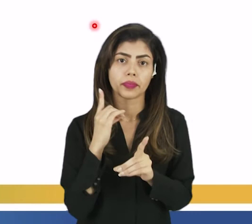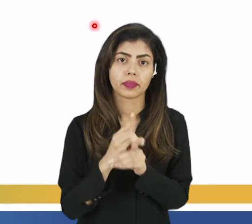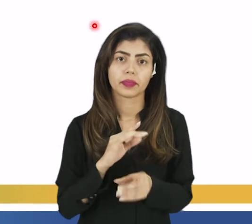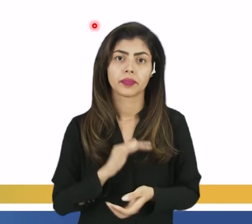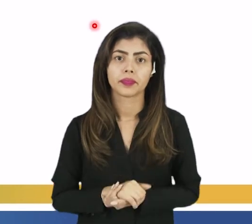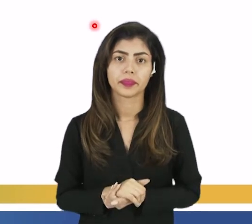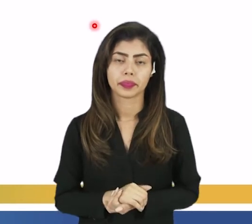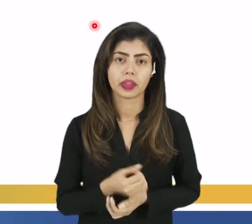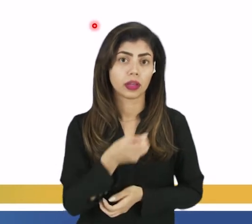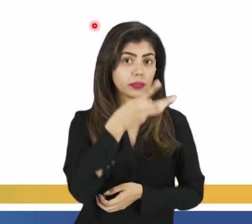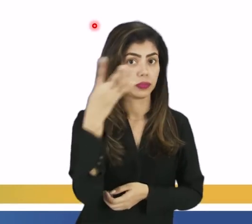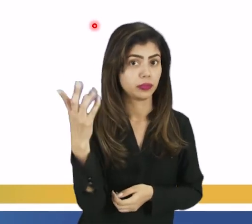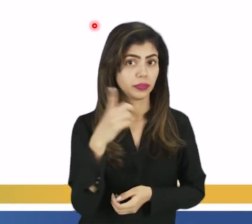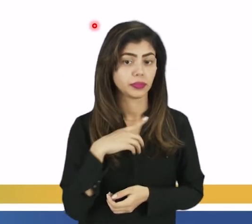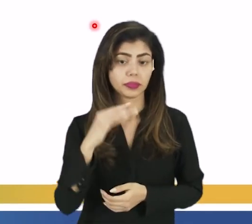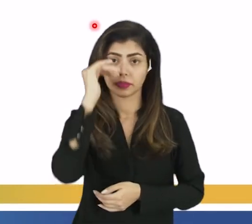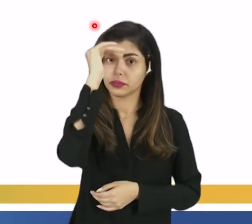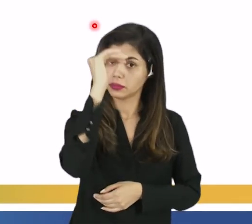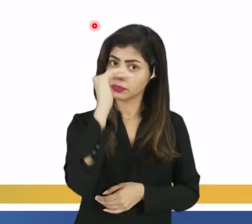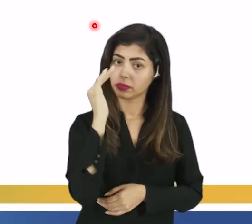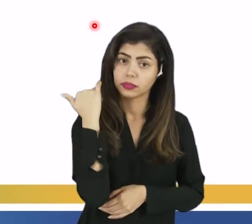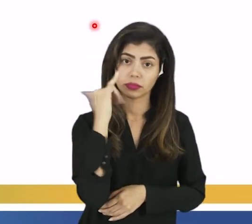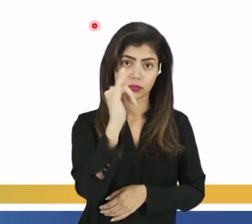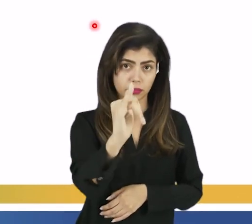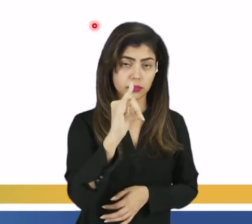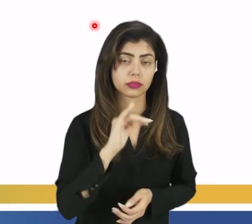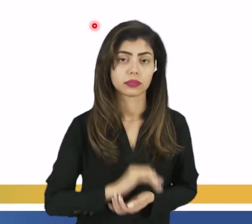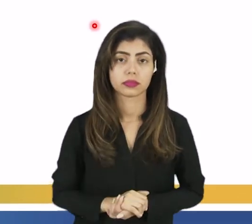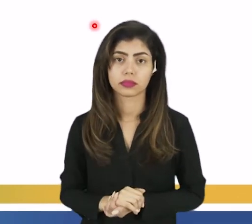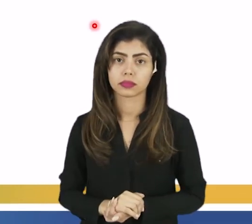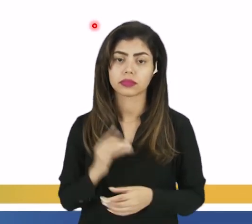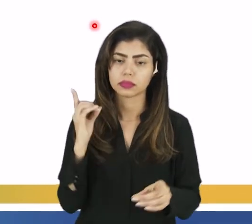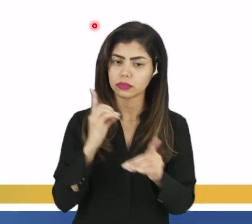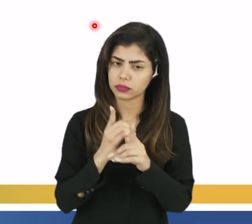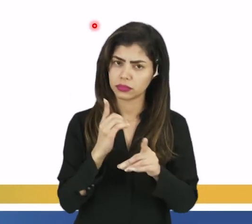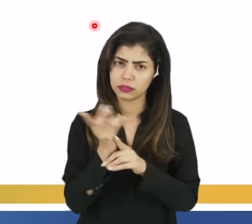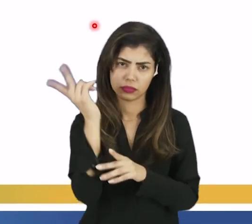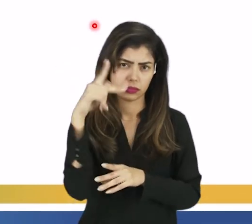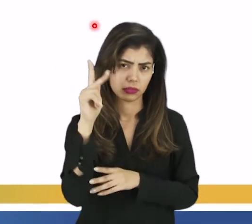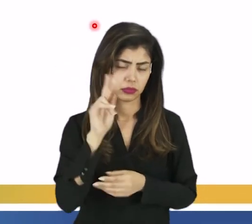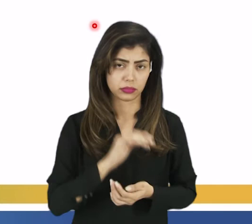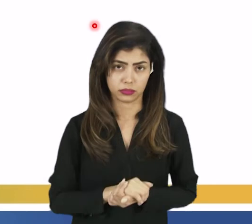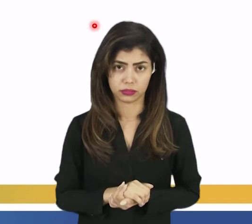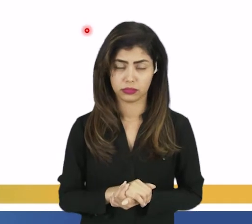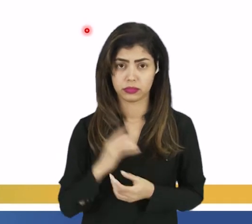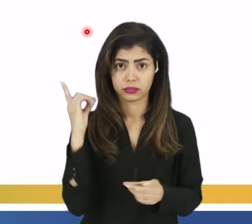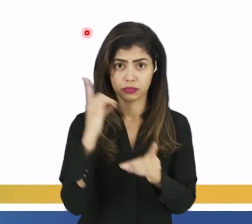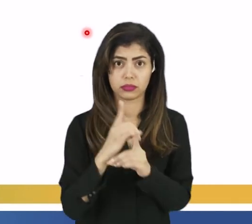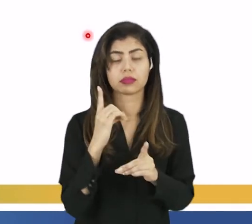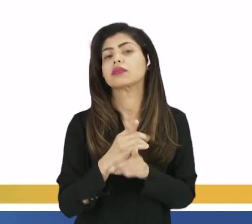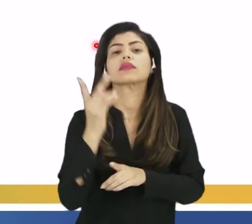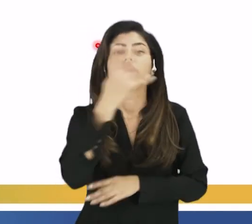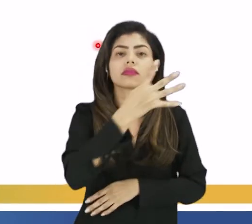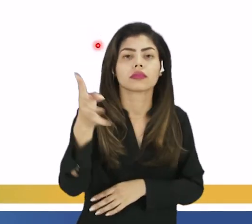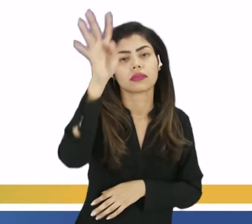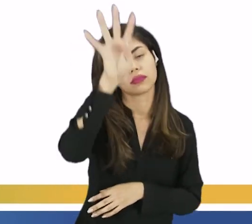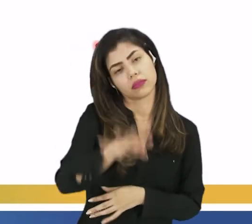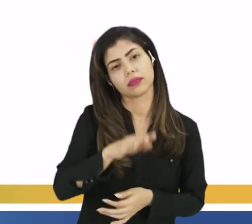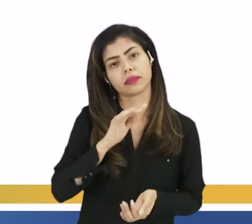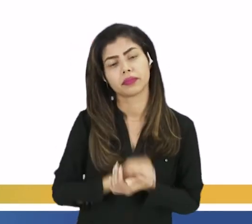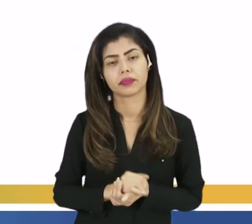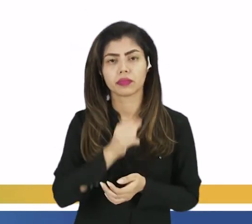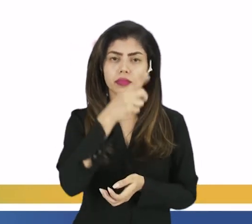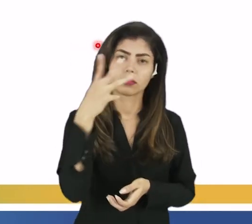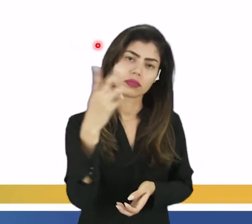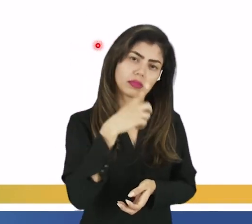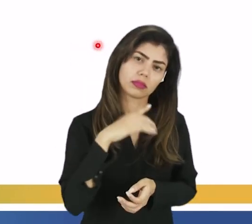identificados pela quantidade de camadas eletrônicas nós descobrimos o período que ele se encontra na tabela periódica a